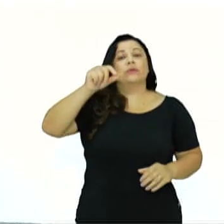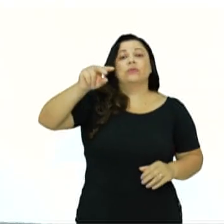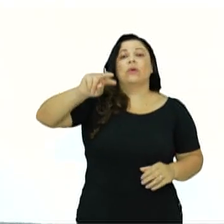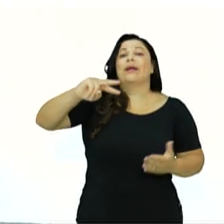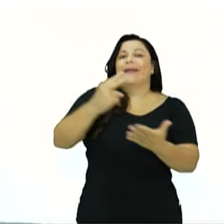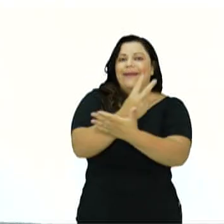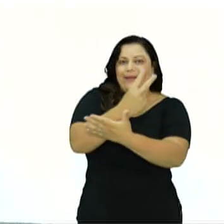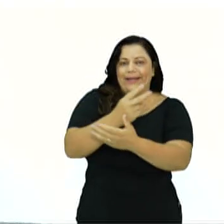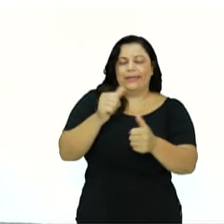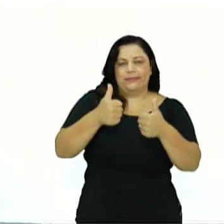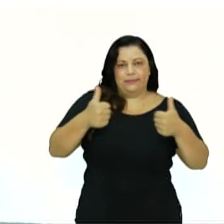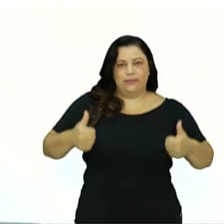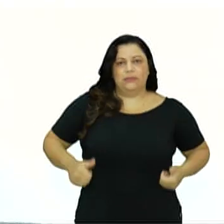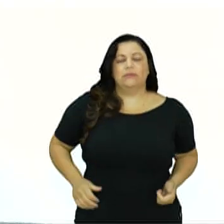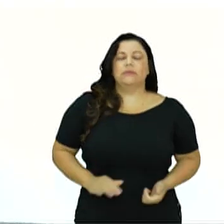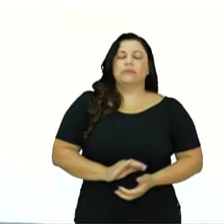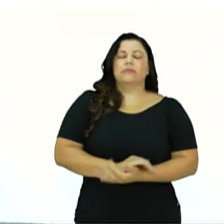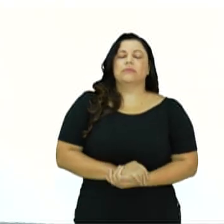resolver essa questão.